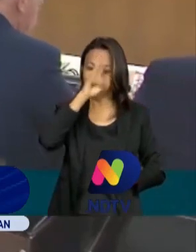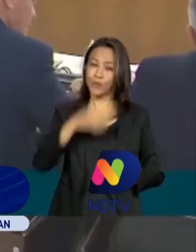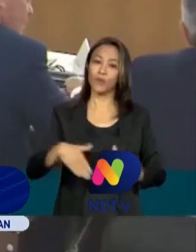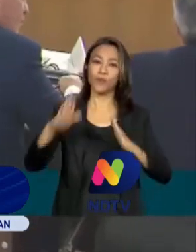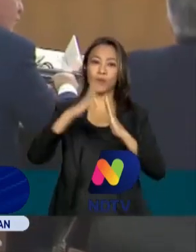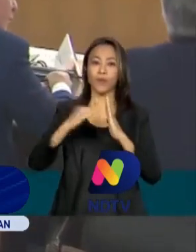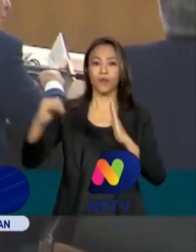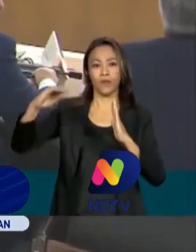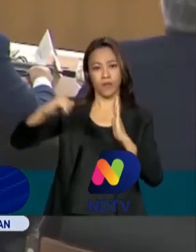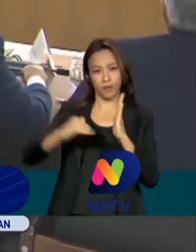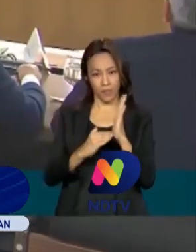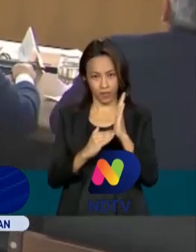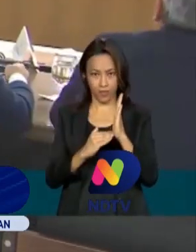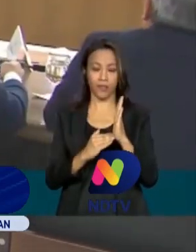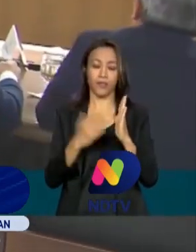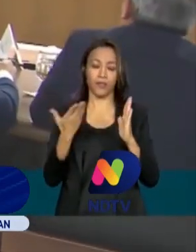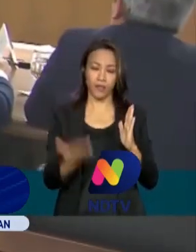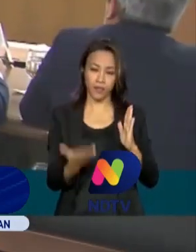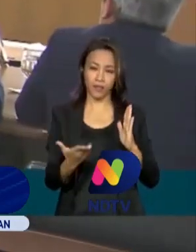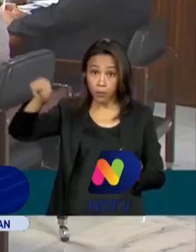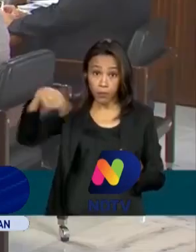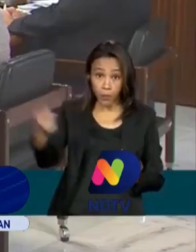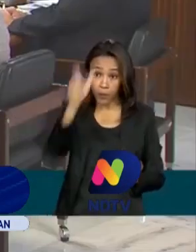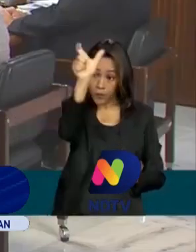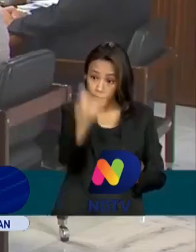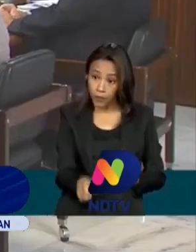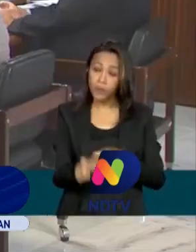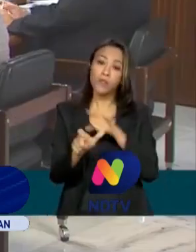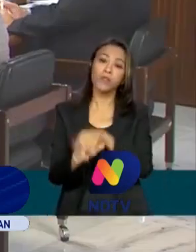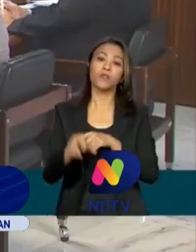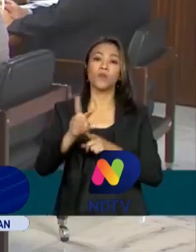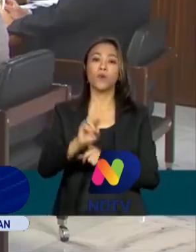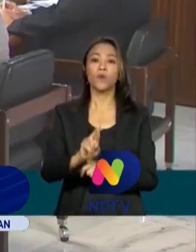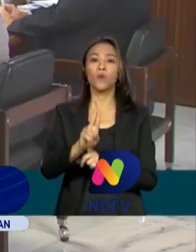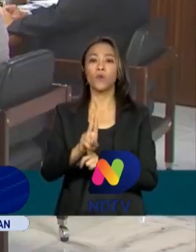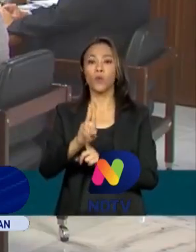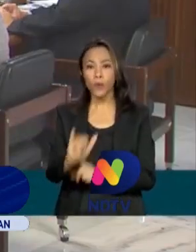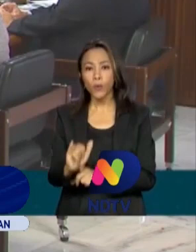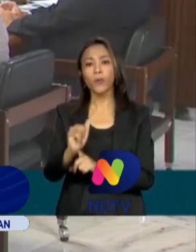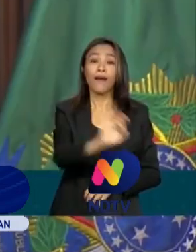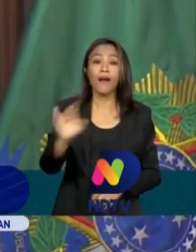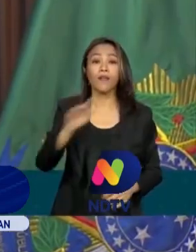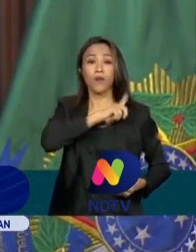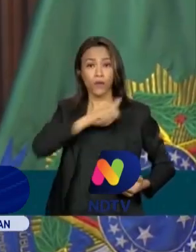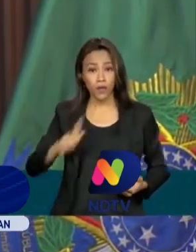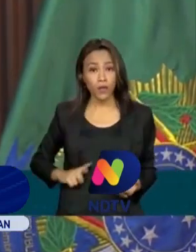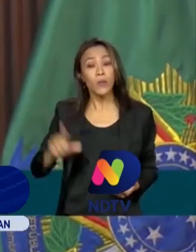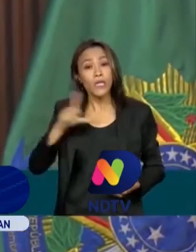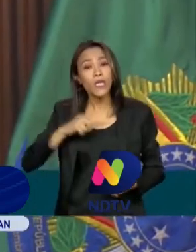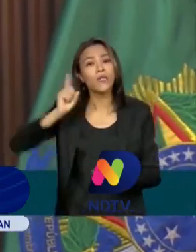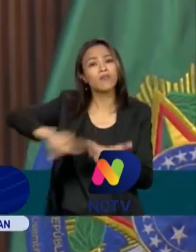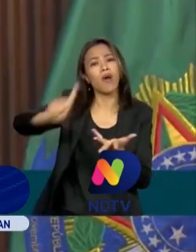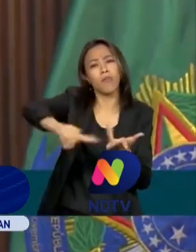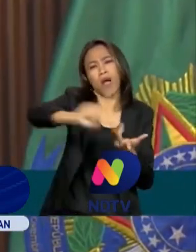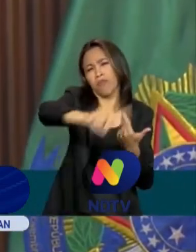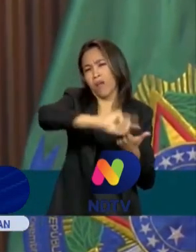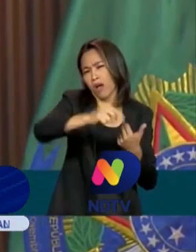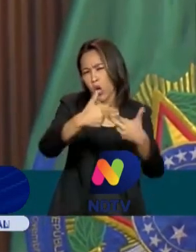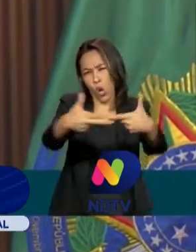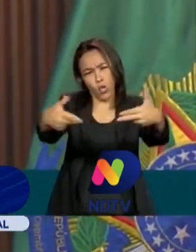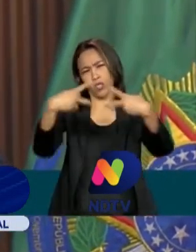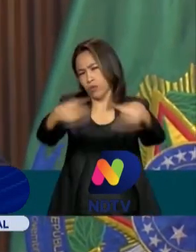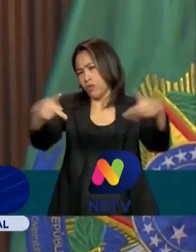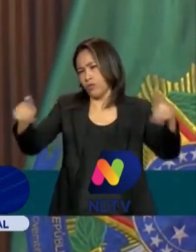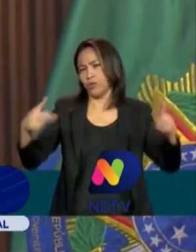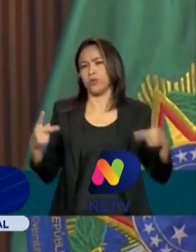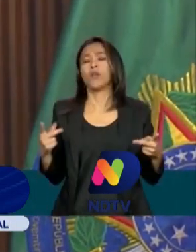Palácio do Planalto ao encontro do presidente Lula, do vice-presidente e quatro ministros. Logo no começo, o presidente disse que